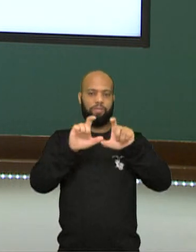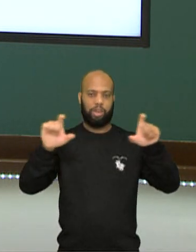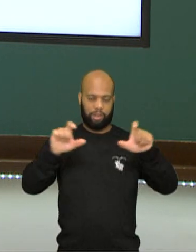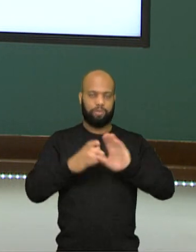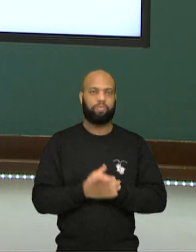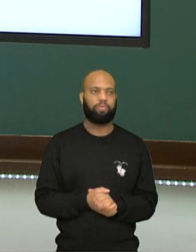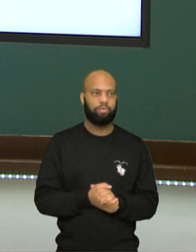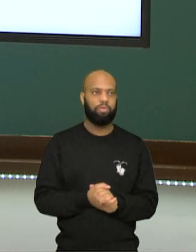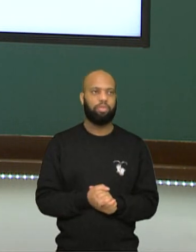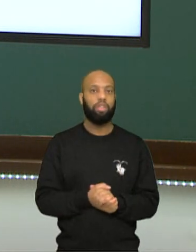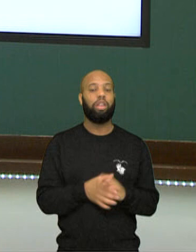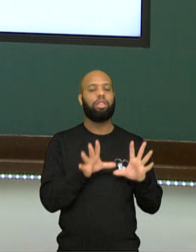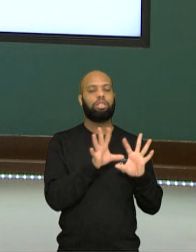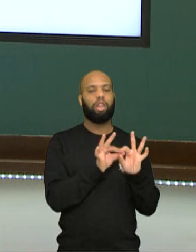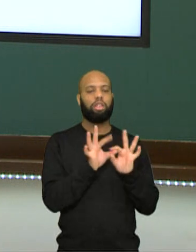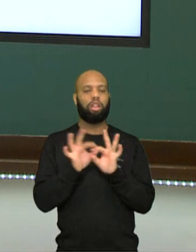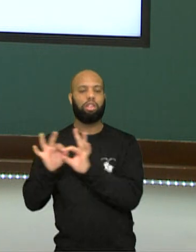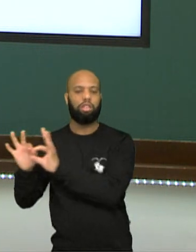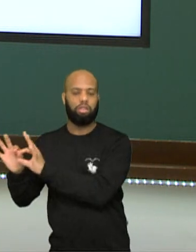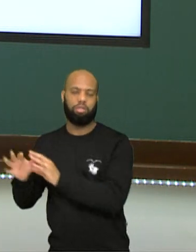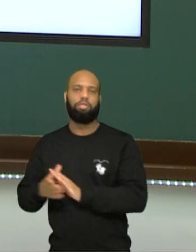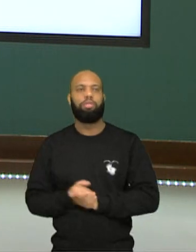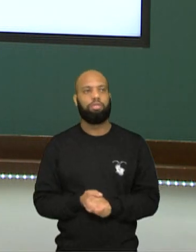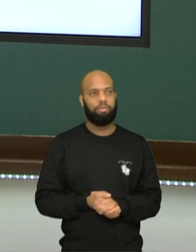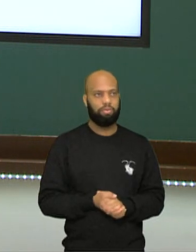frase coesa e coerente.